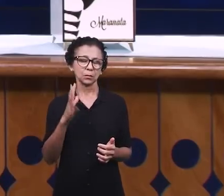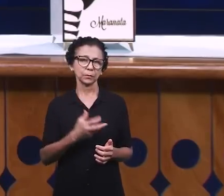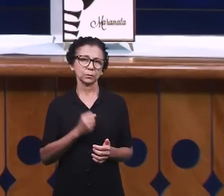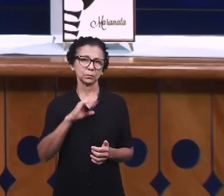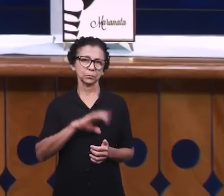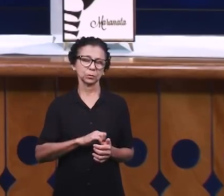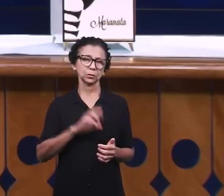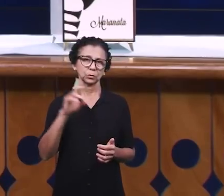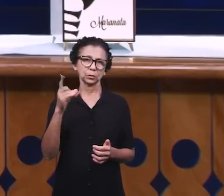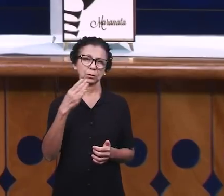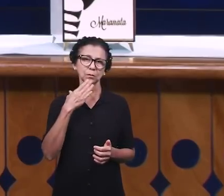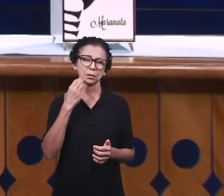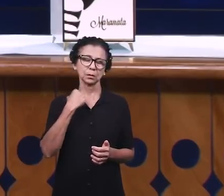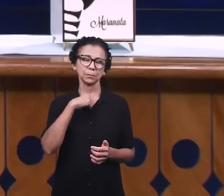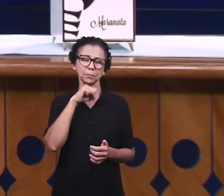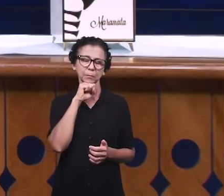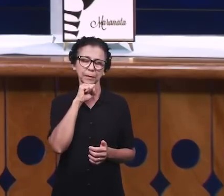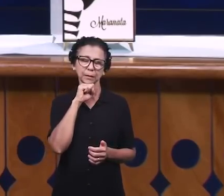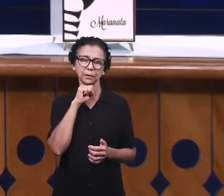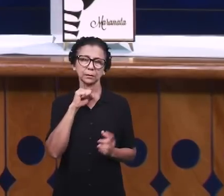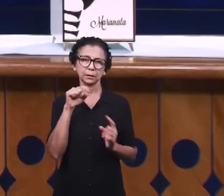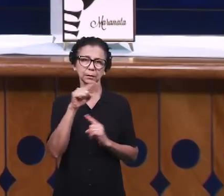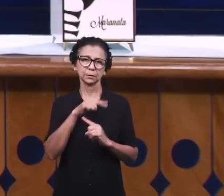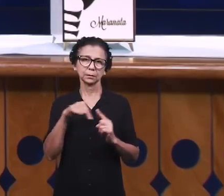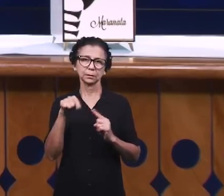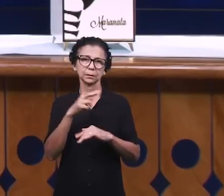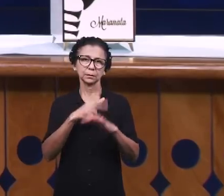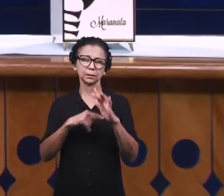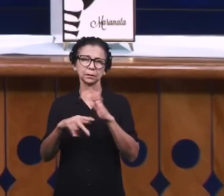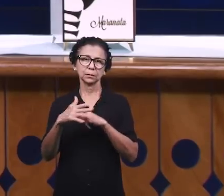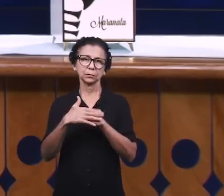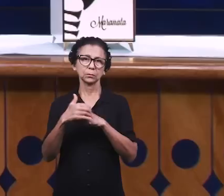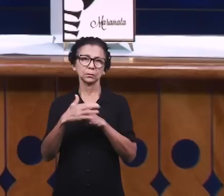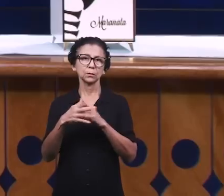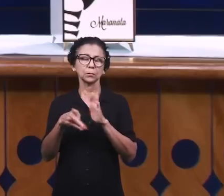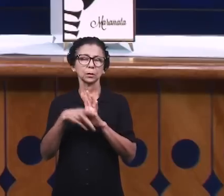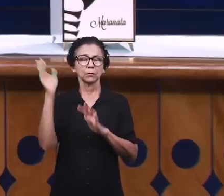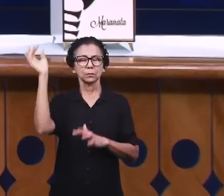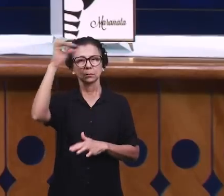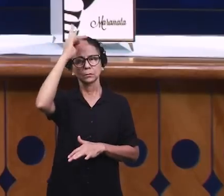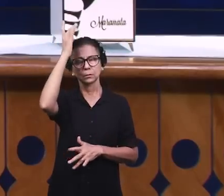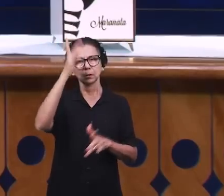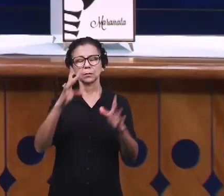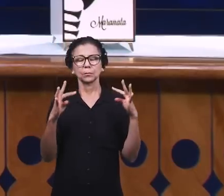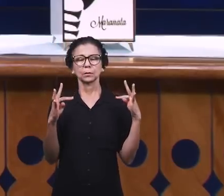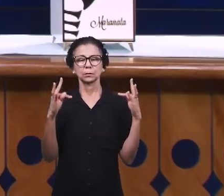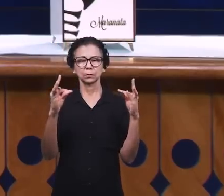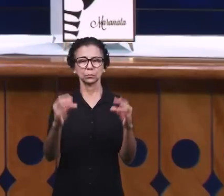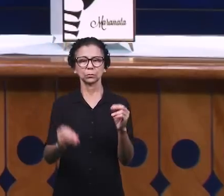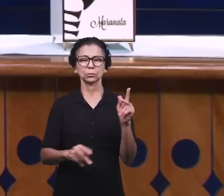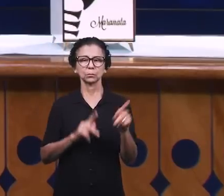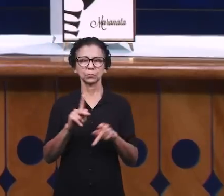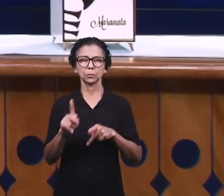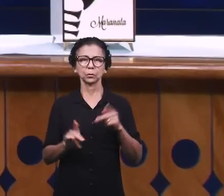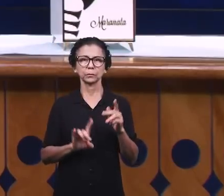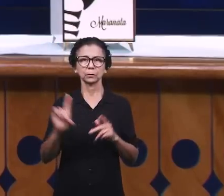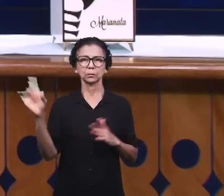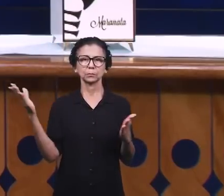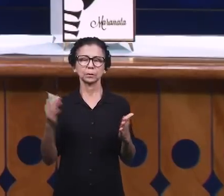de Deus, o nosso eterno Pai, as doces, santas e eternas consolações do Espírito Santo, repousem sobre vós, irmãos, e sobre todo o povo de